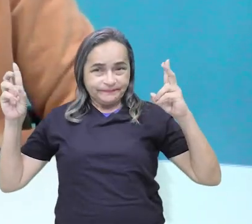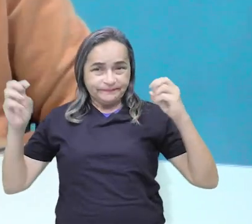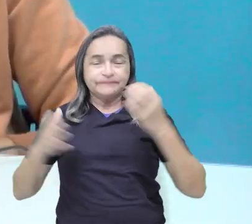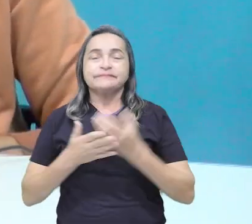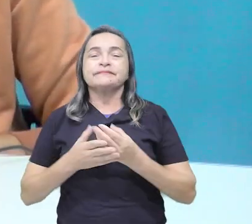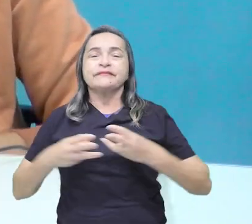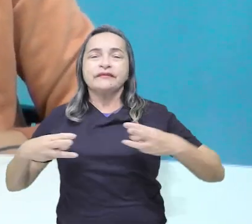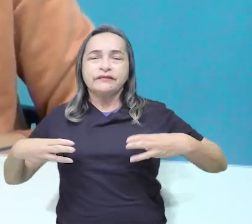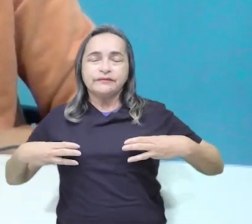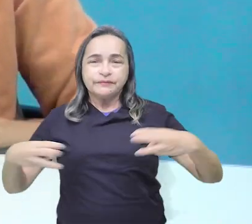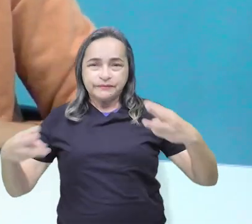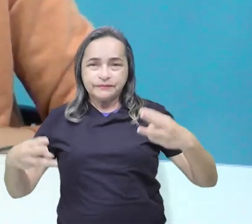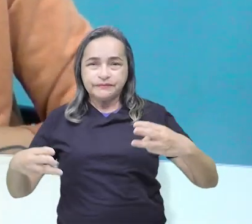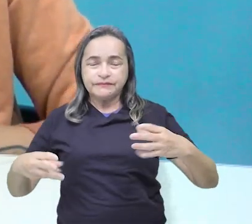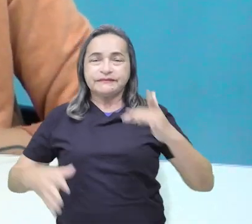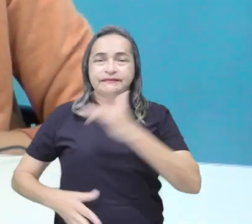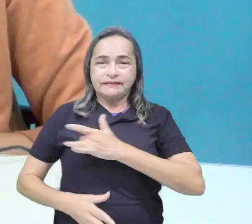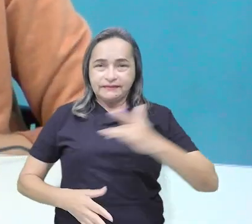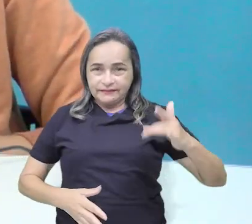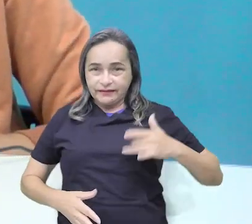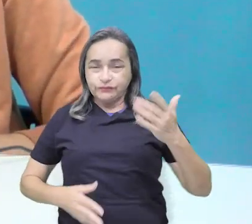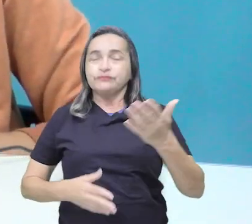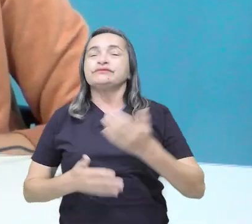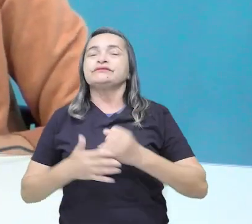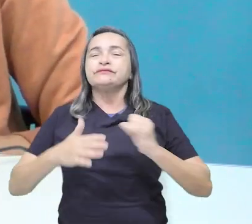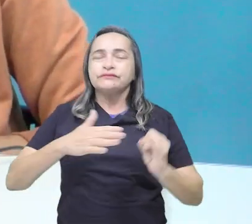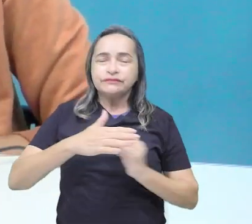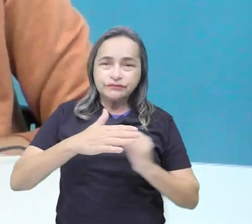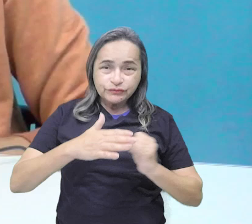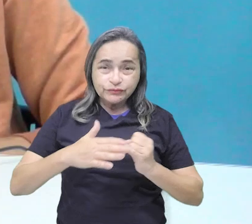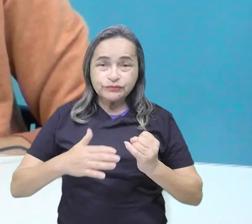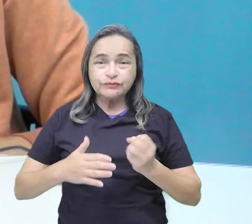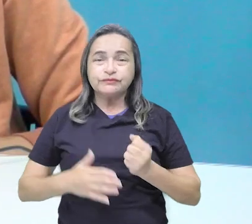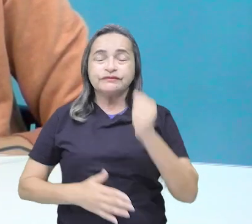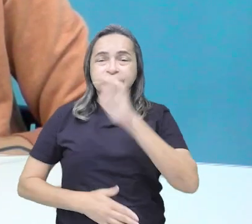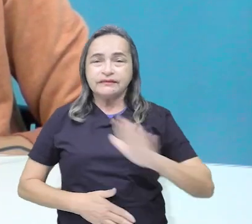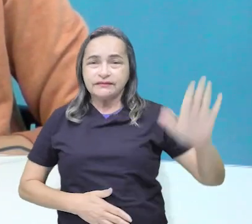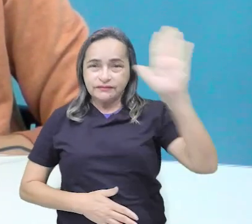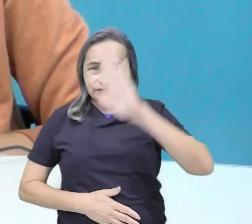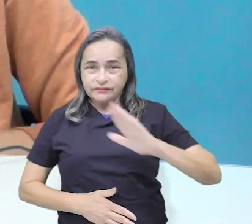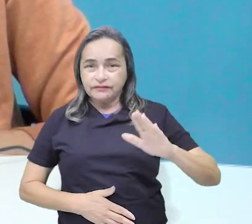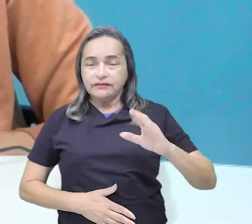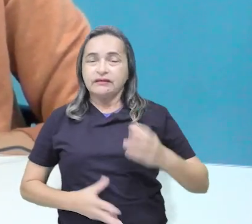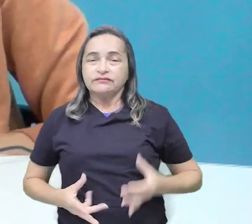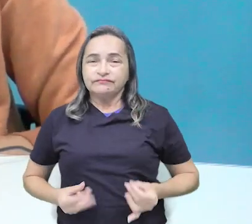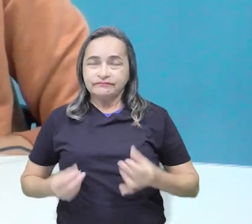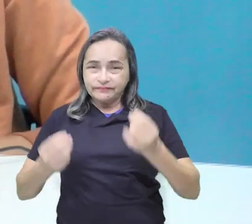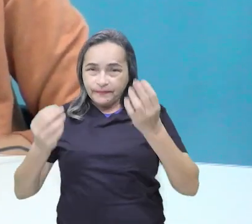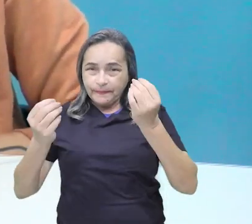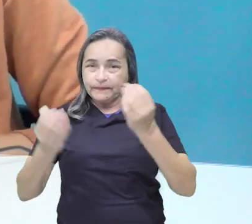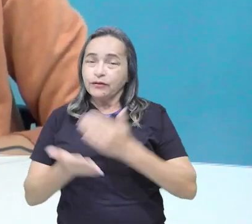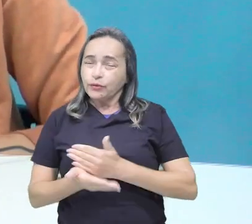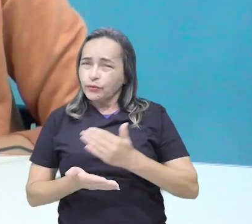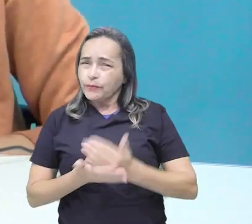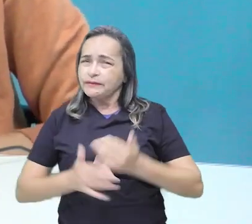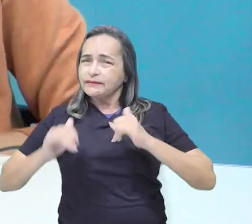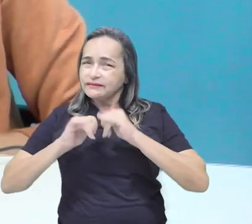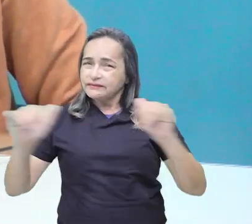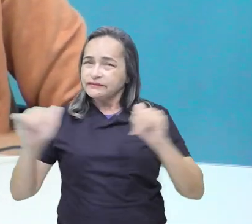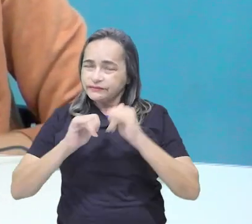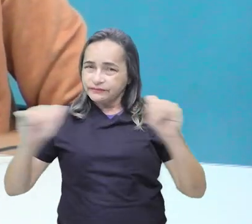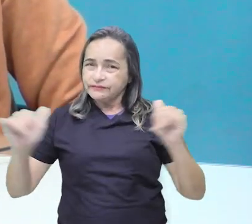da Saúde e o Instituto Nacional do Câncer, o INCA, começaram a divulgar ações importantes e a